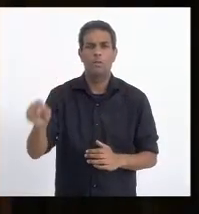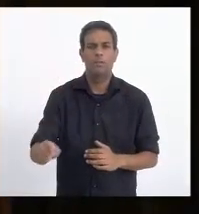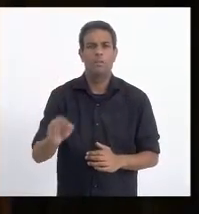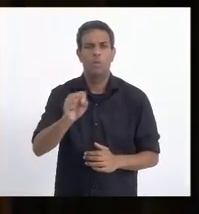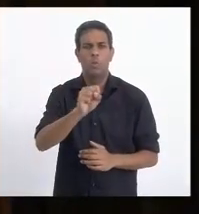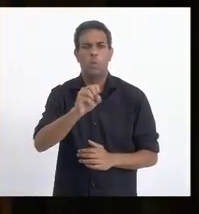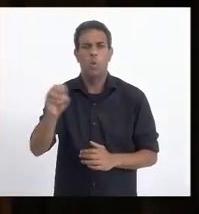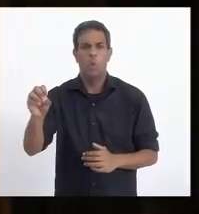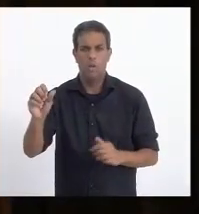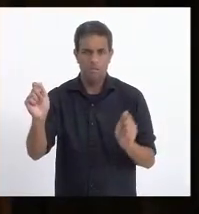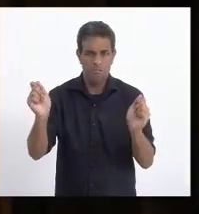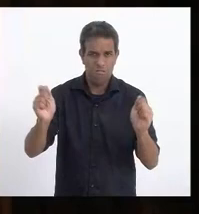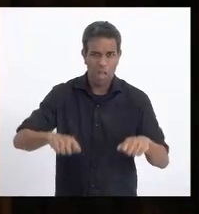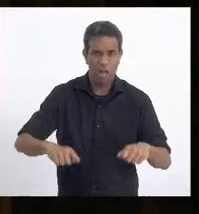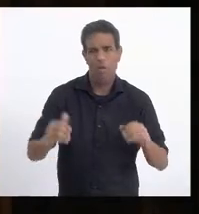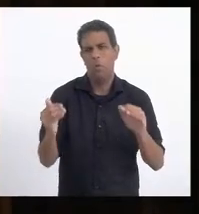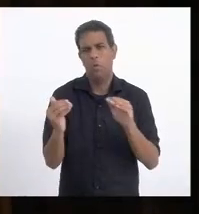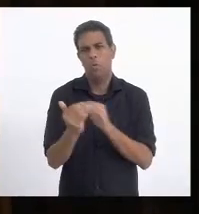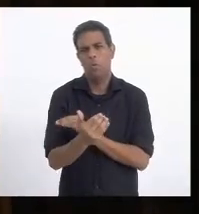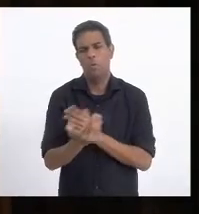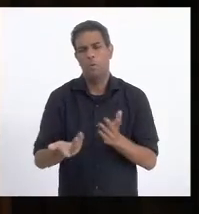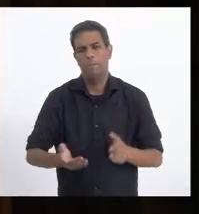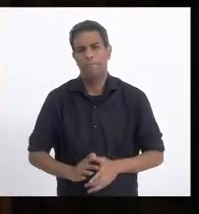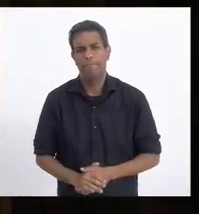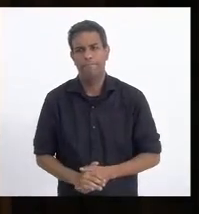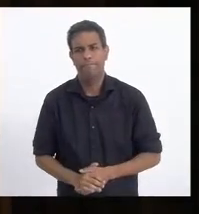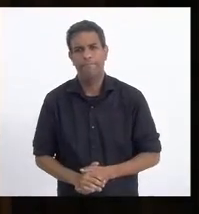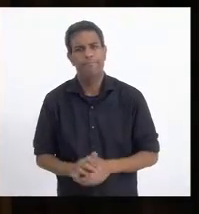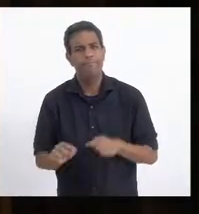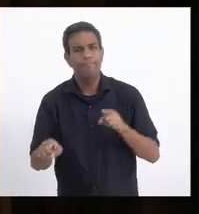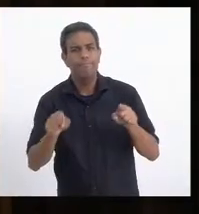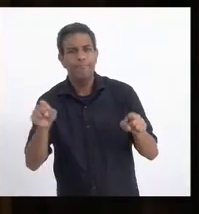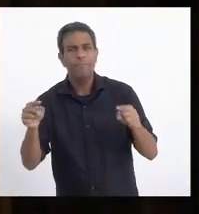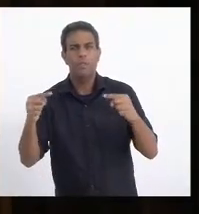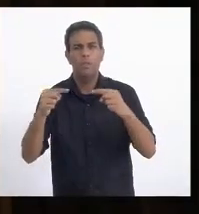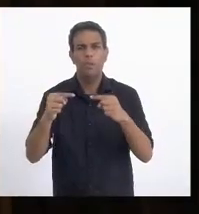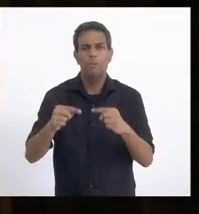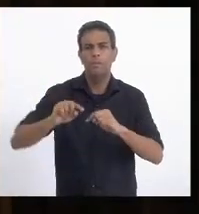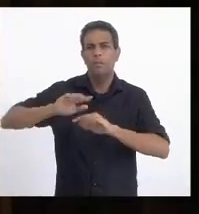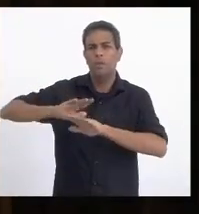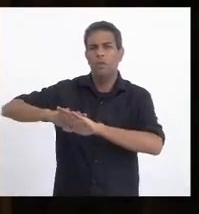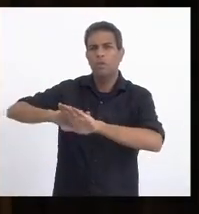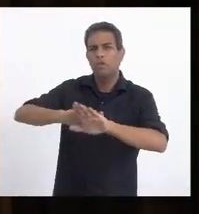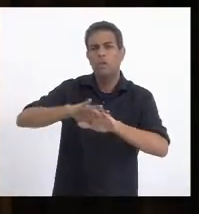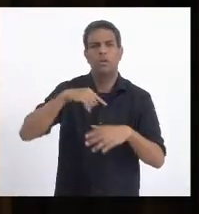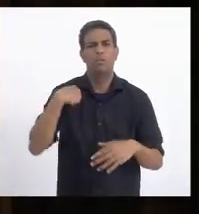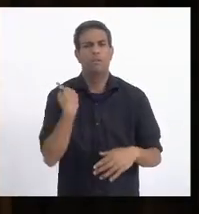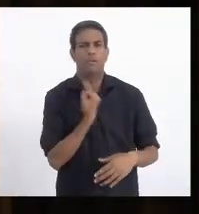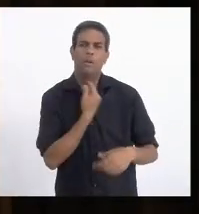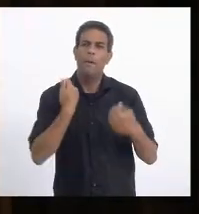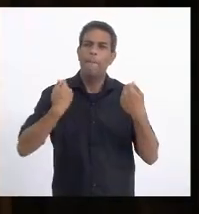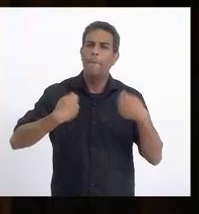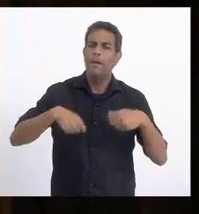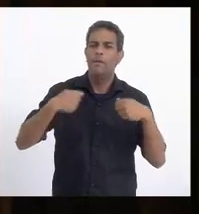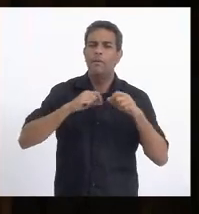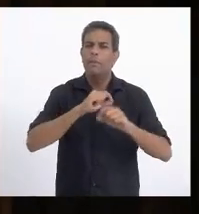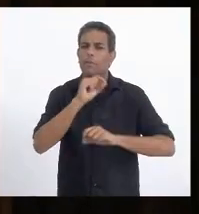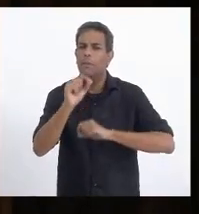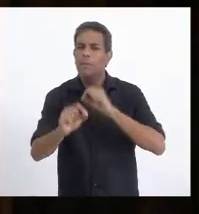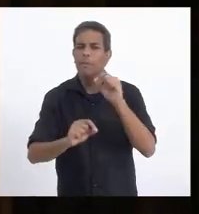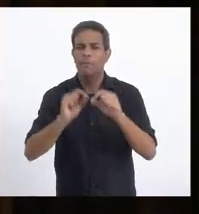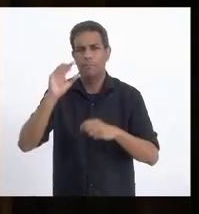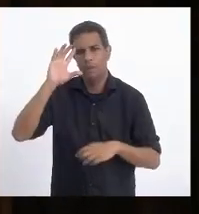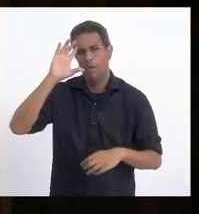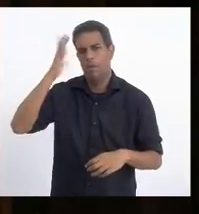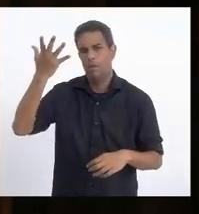é absolutamente não é admissível que oração a questão de fundo que a gente tem que tentar